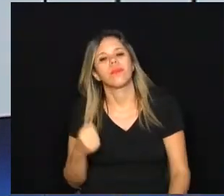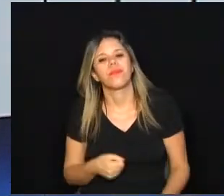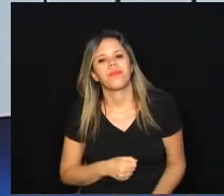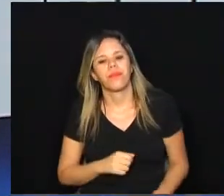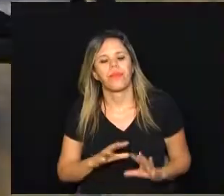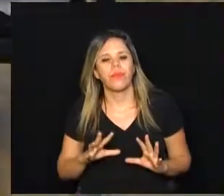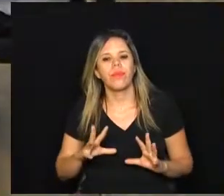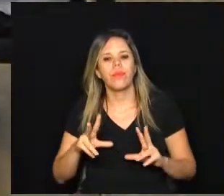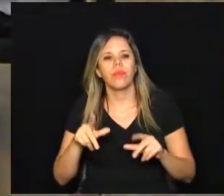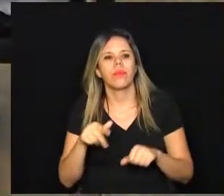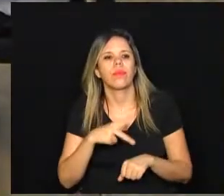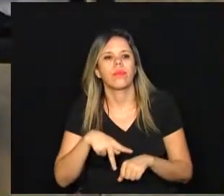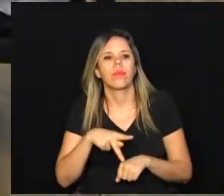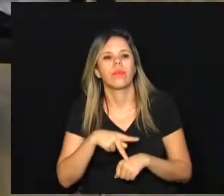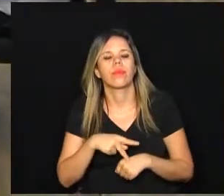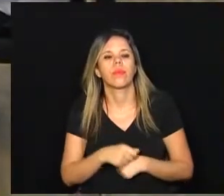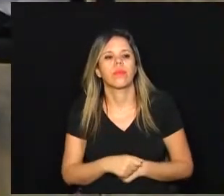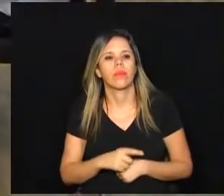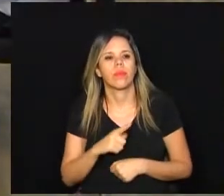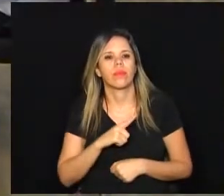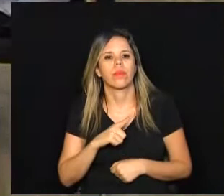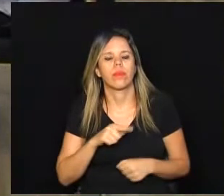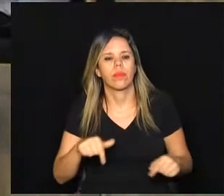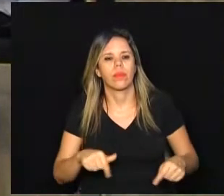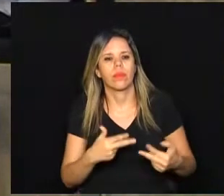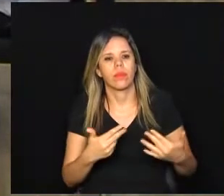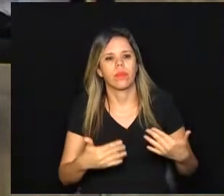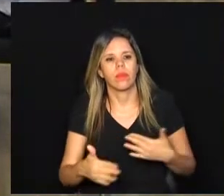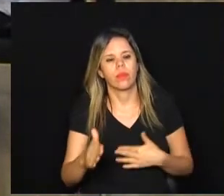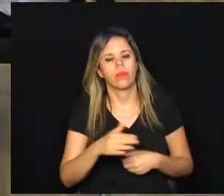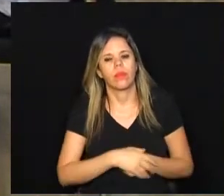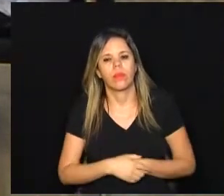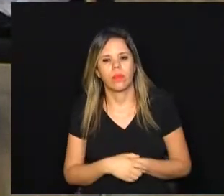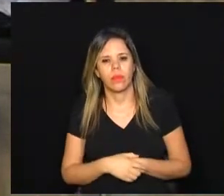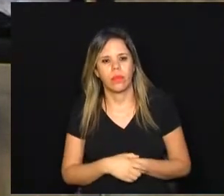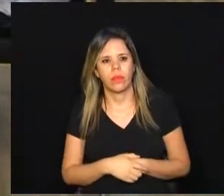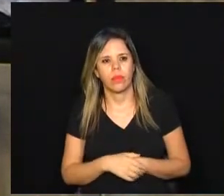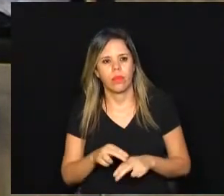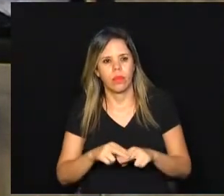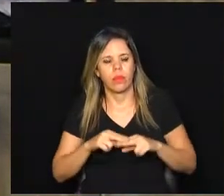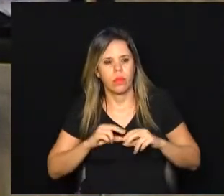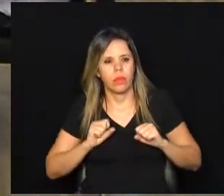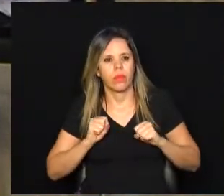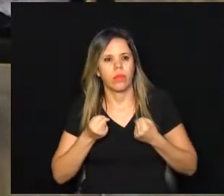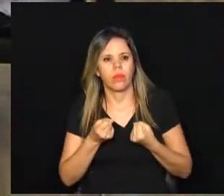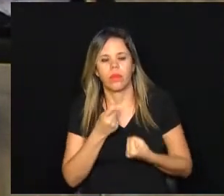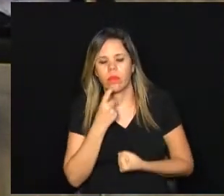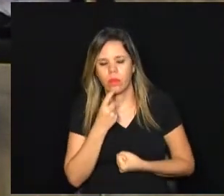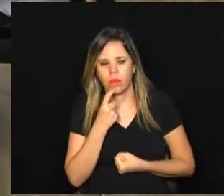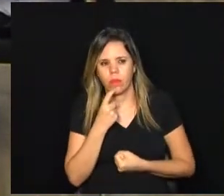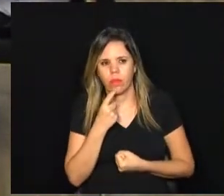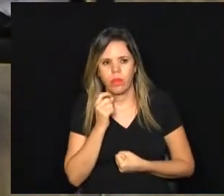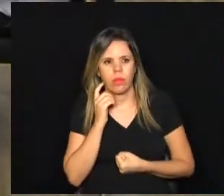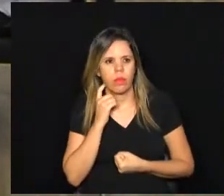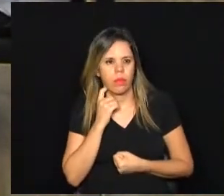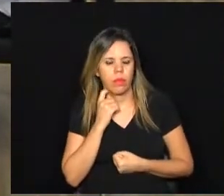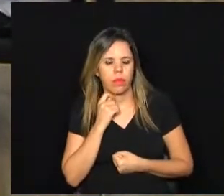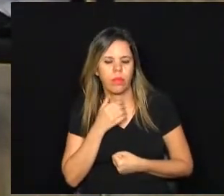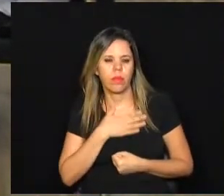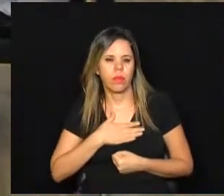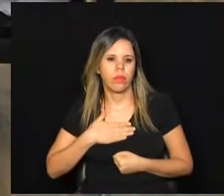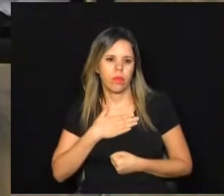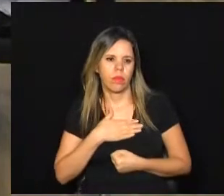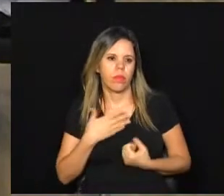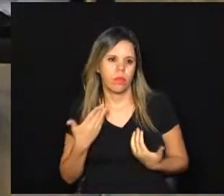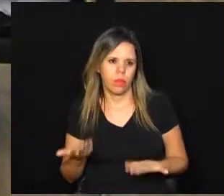todo o nosso país. Temos desafios pela frente, mas por todo o esforço, Campinas numa situação privilegiada,